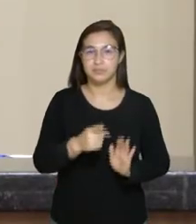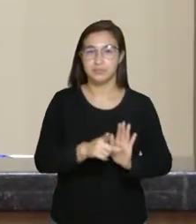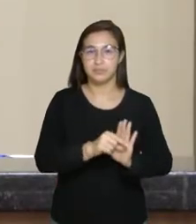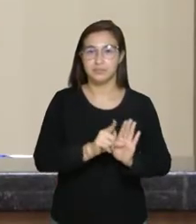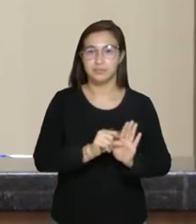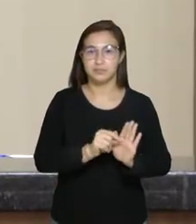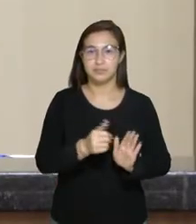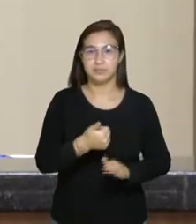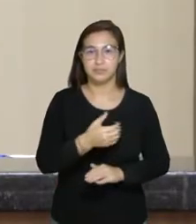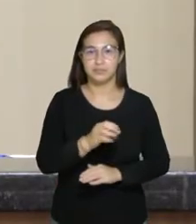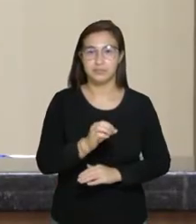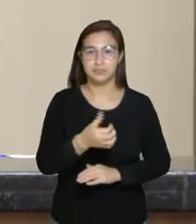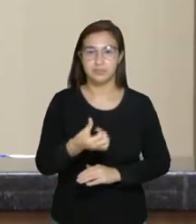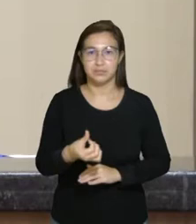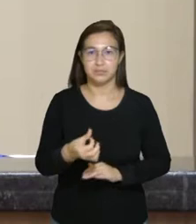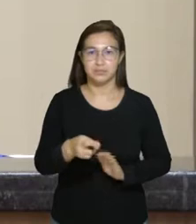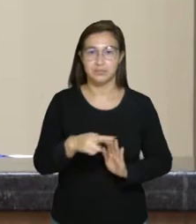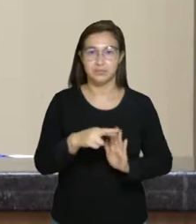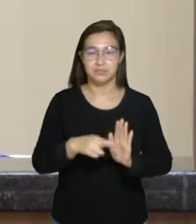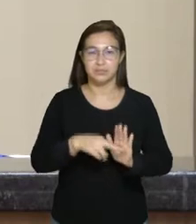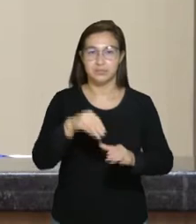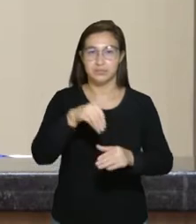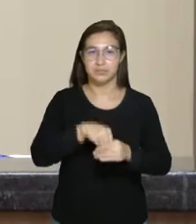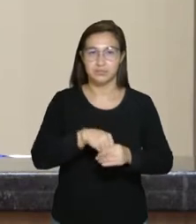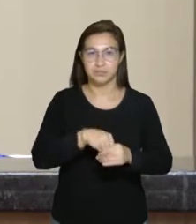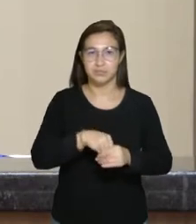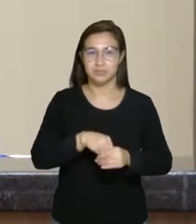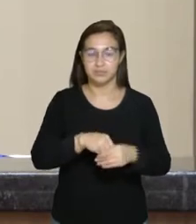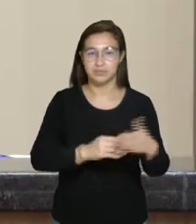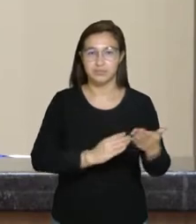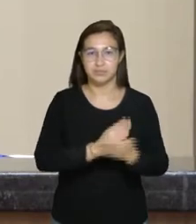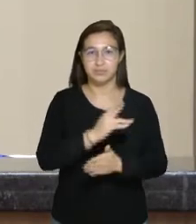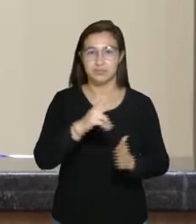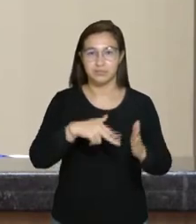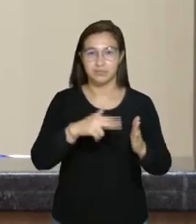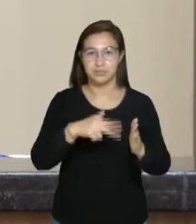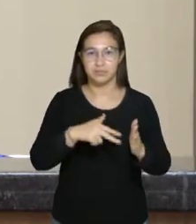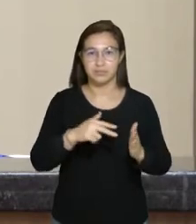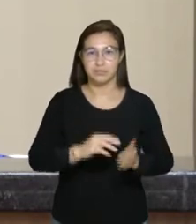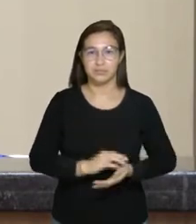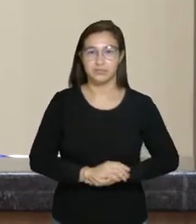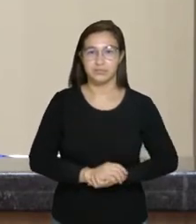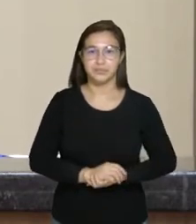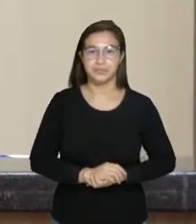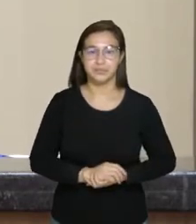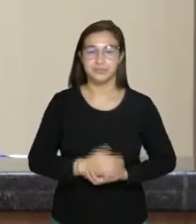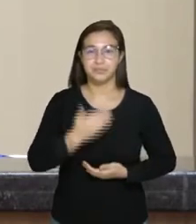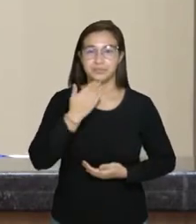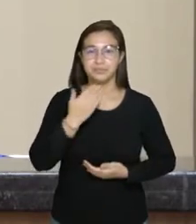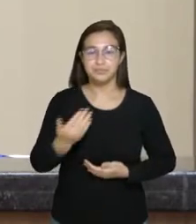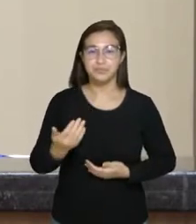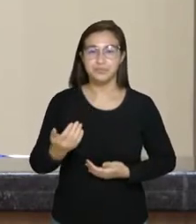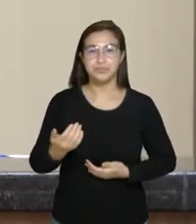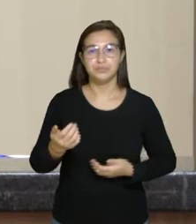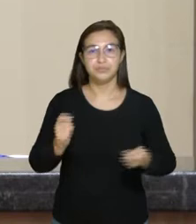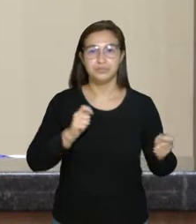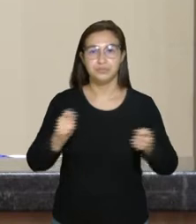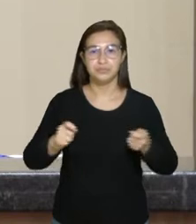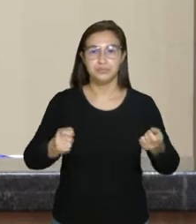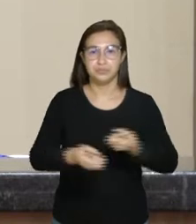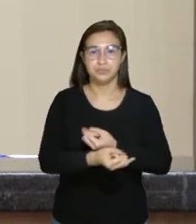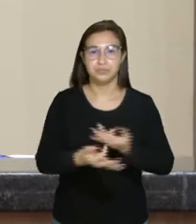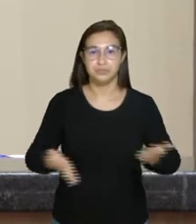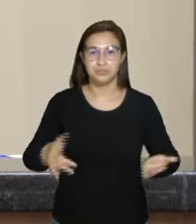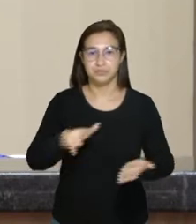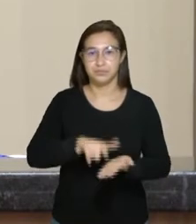artigo 106 do Regimento Interno, dou a ata por aprovada. Solicito à assessoria que